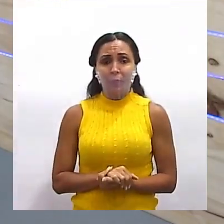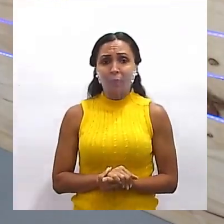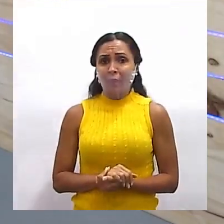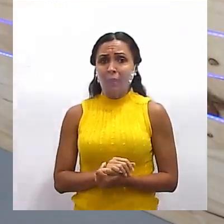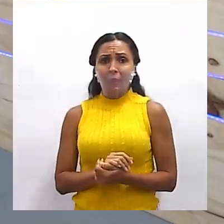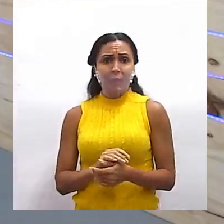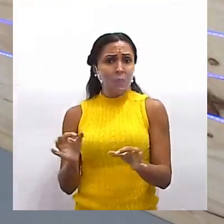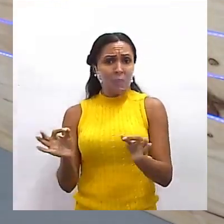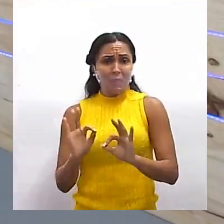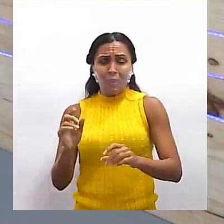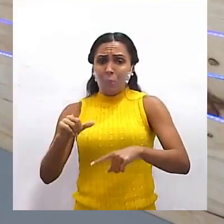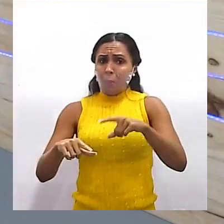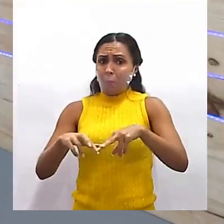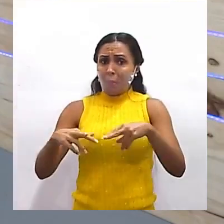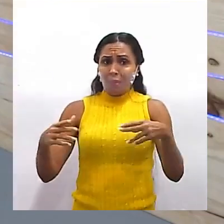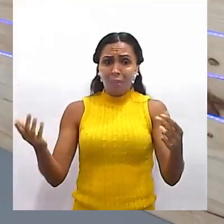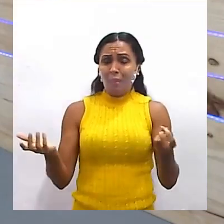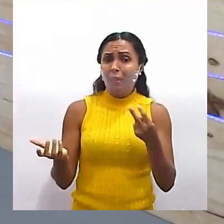material sem nenhuma